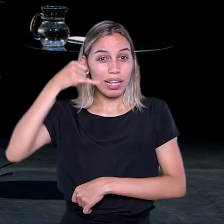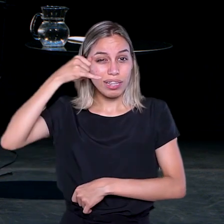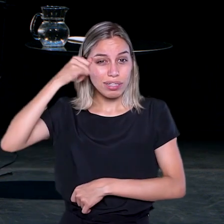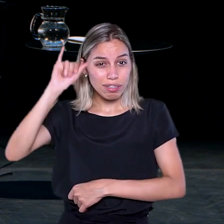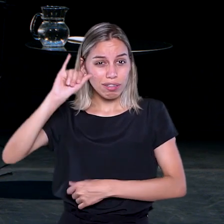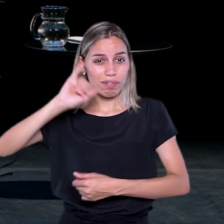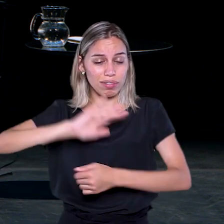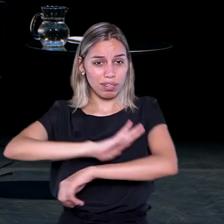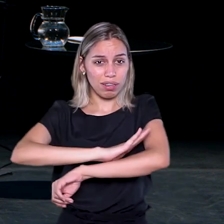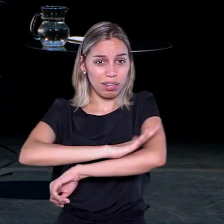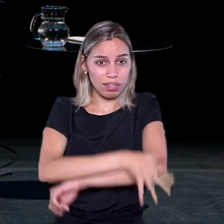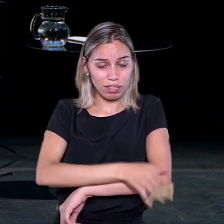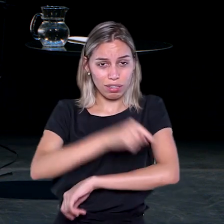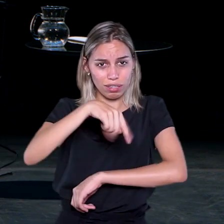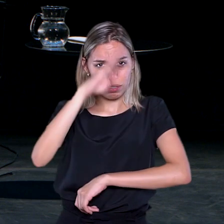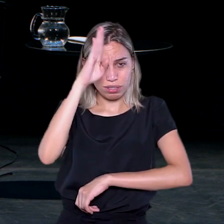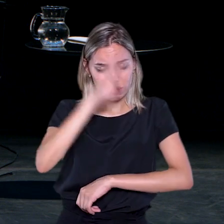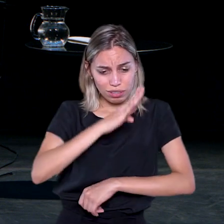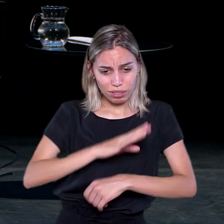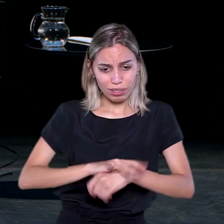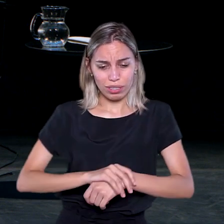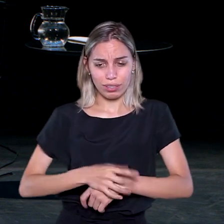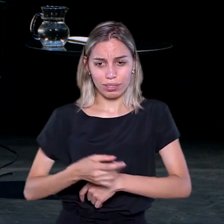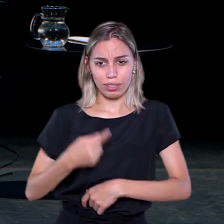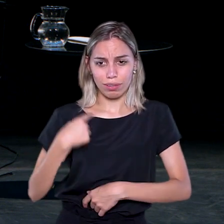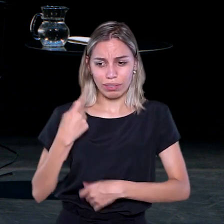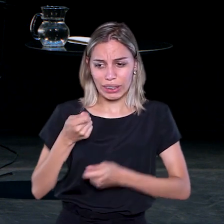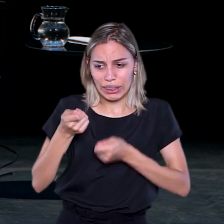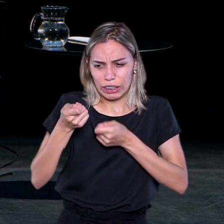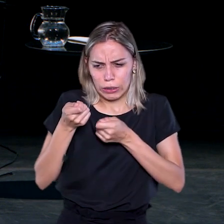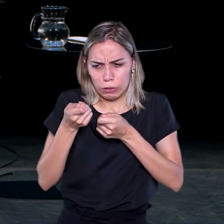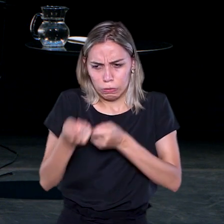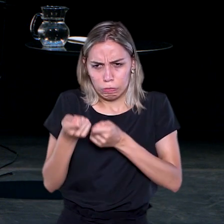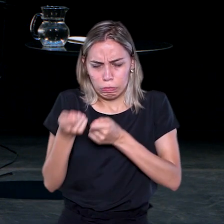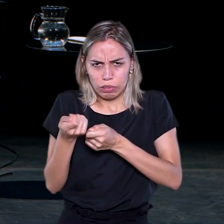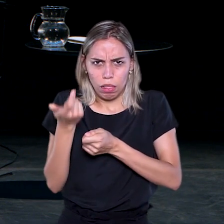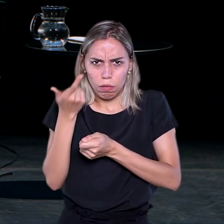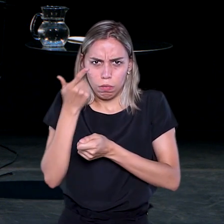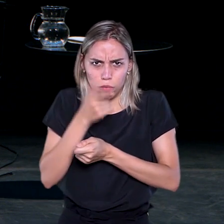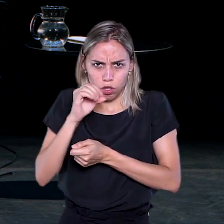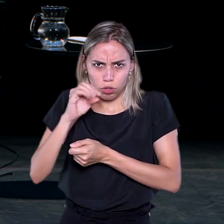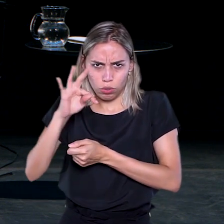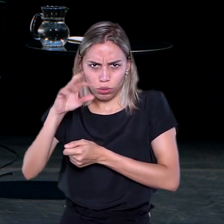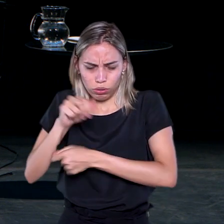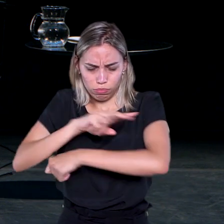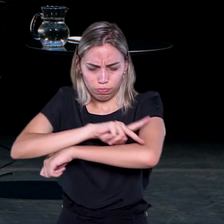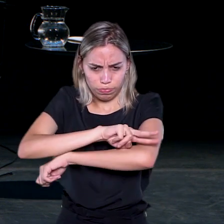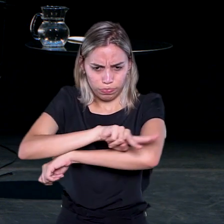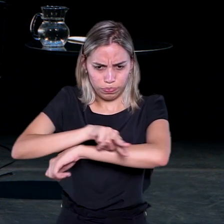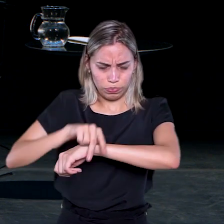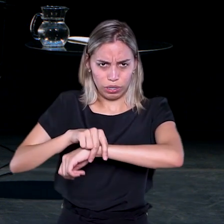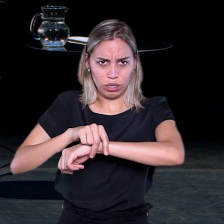país, inevitável, né, pressiona para que a gente consiga as cotas raciais, porque não foi